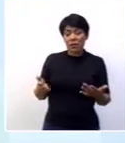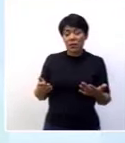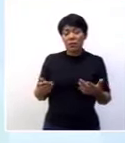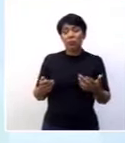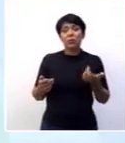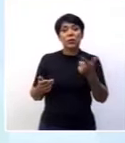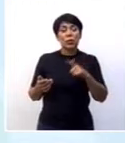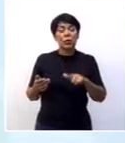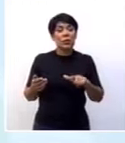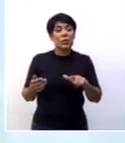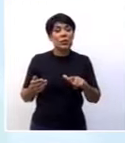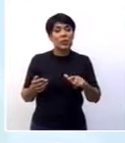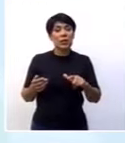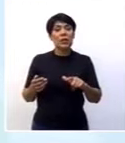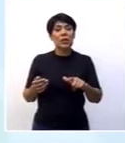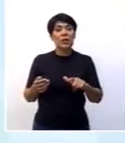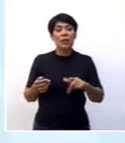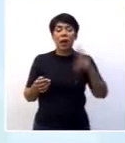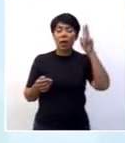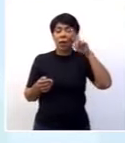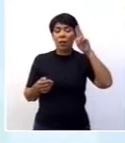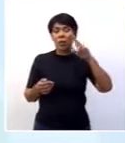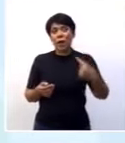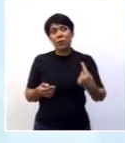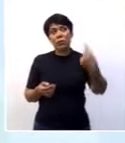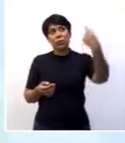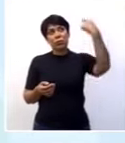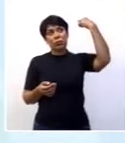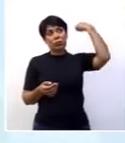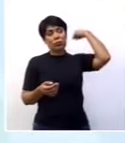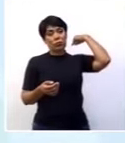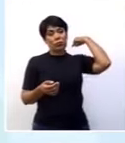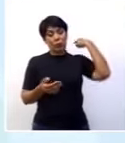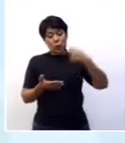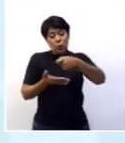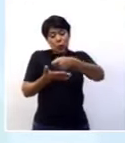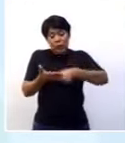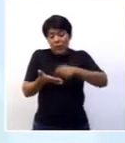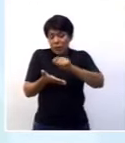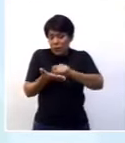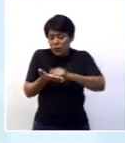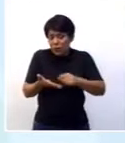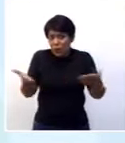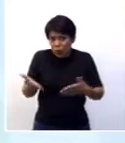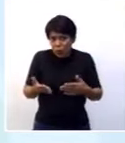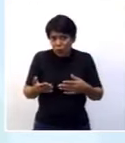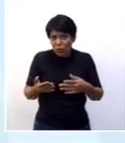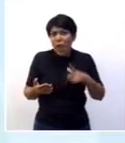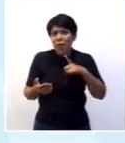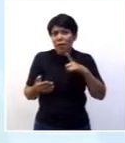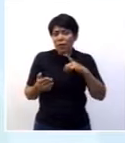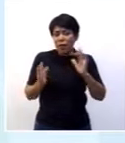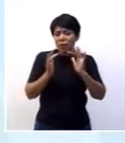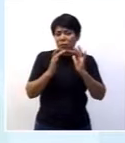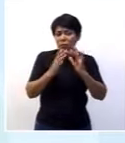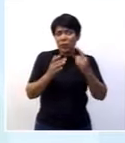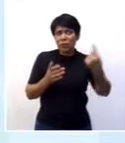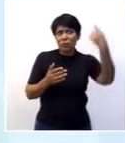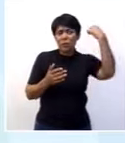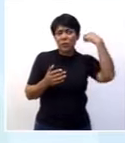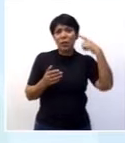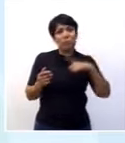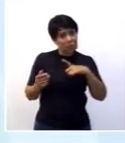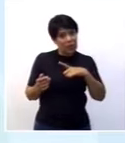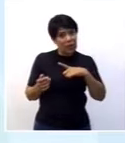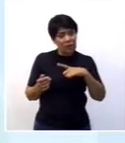podemos fazer alguma referência lá com o passado? Então, qual é o conceito realmente de modernidade